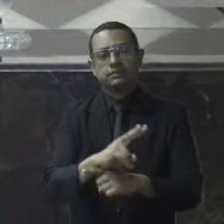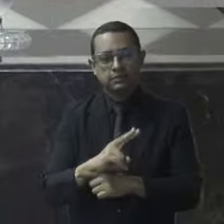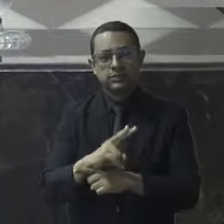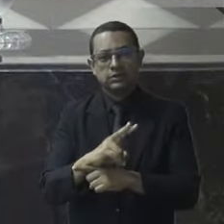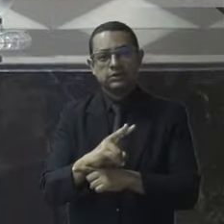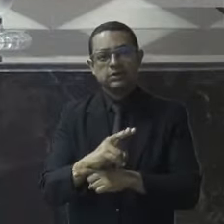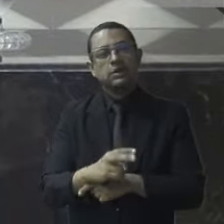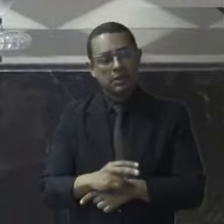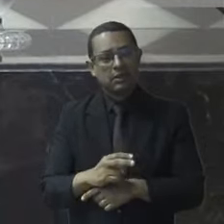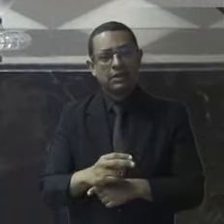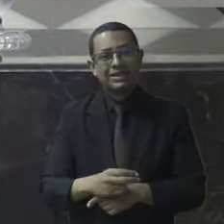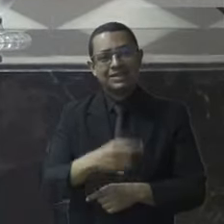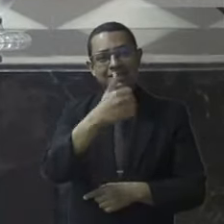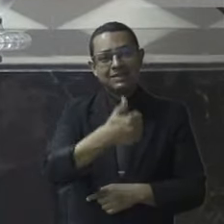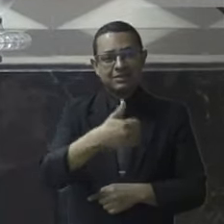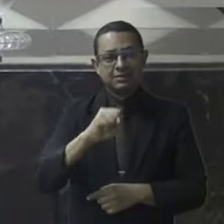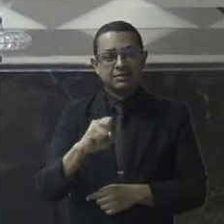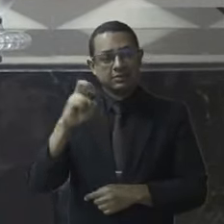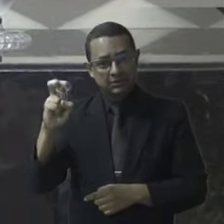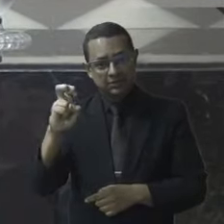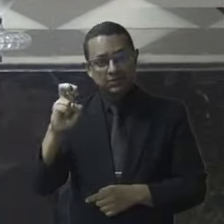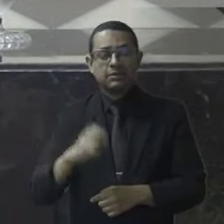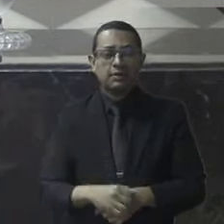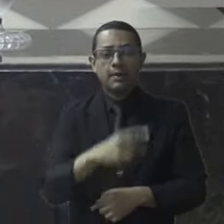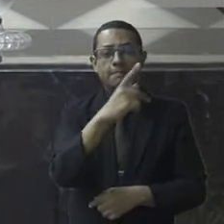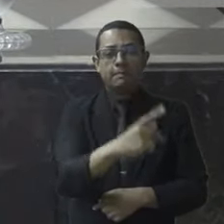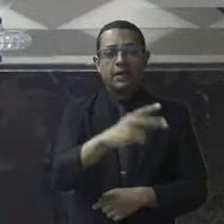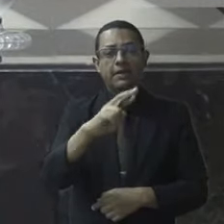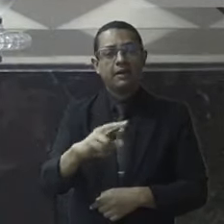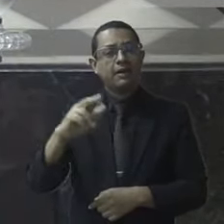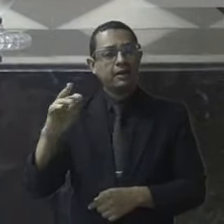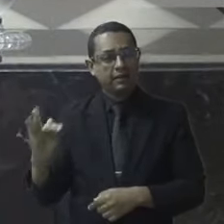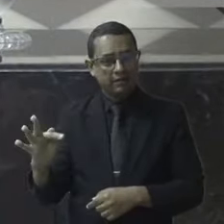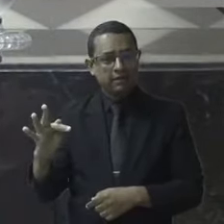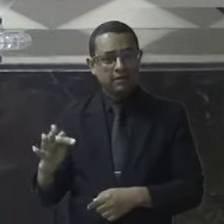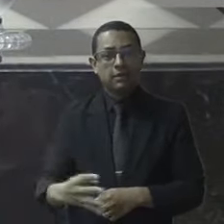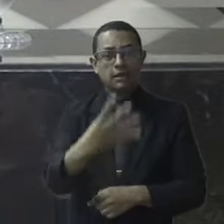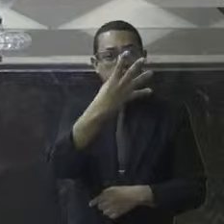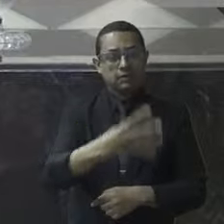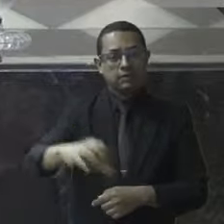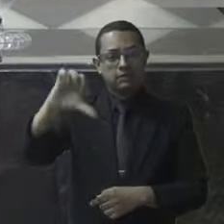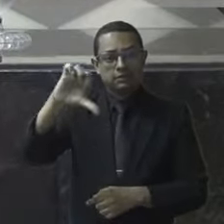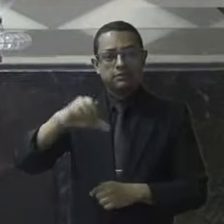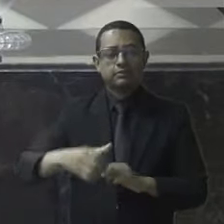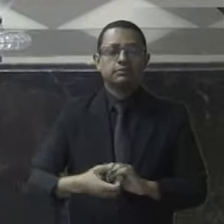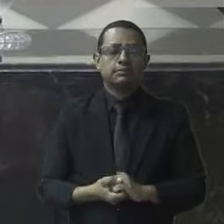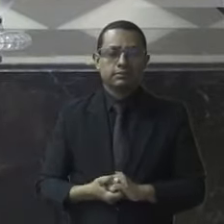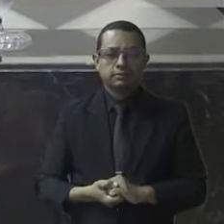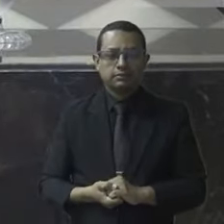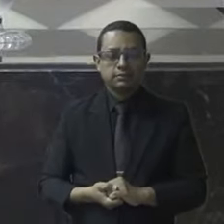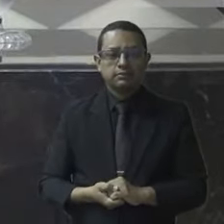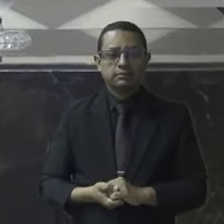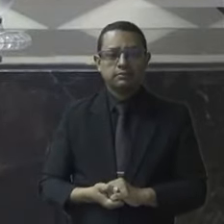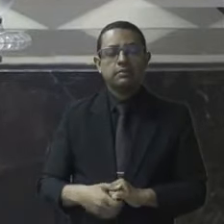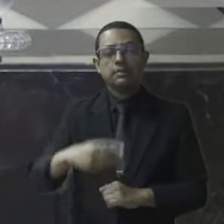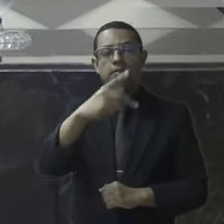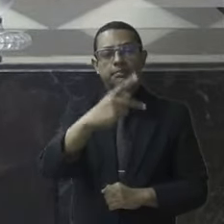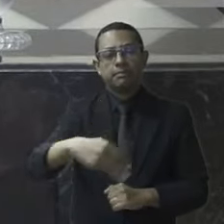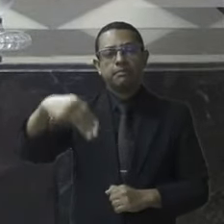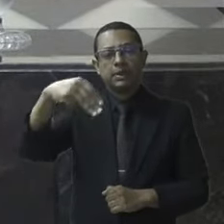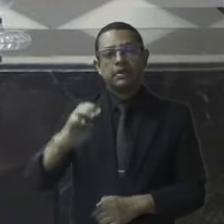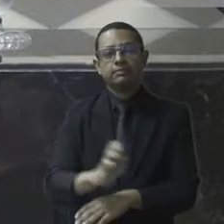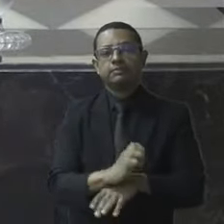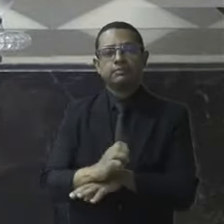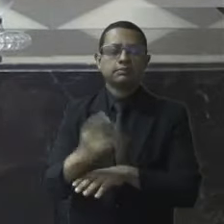185 homens. A Polícia Rodoviária Federal, 49. A Polícia Militar do